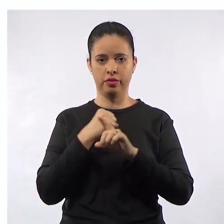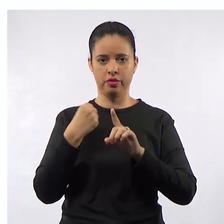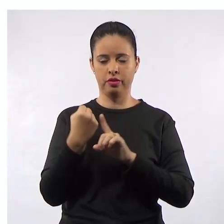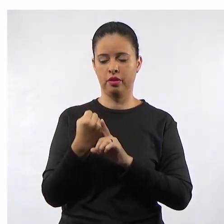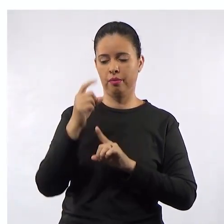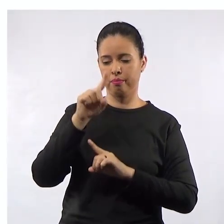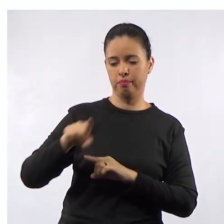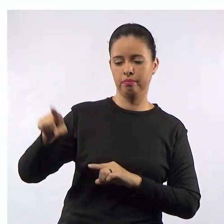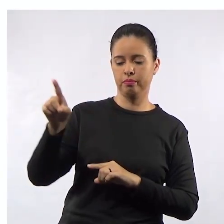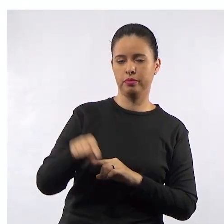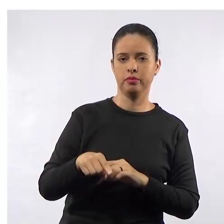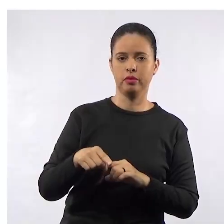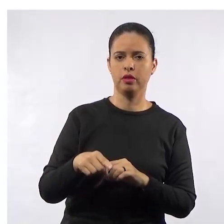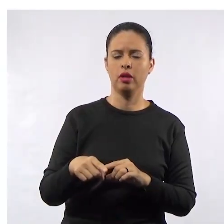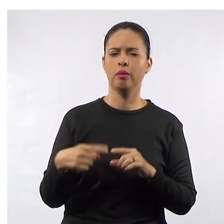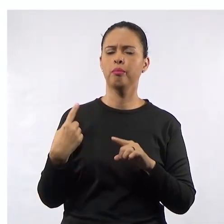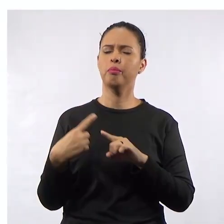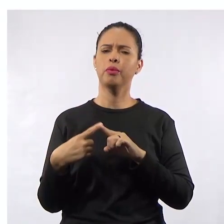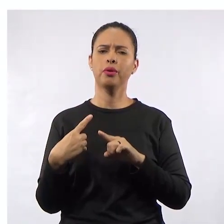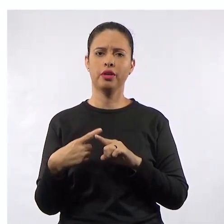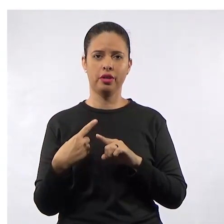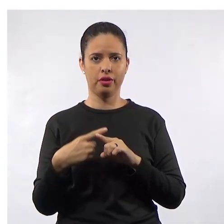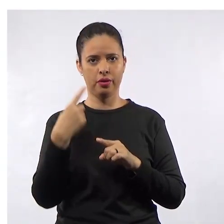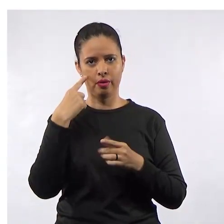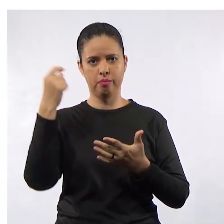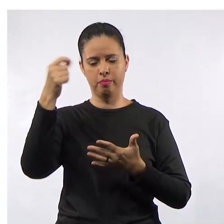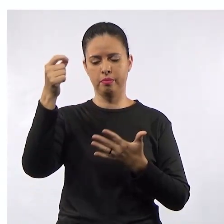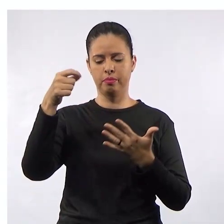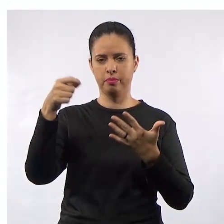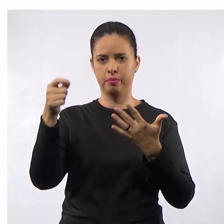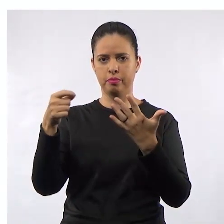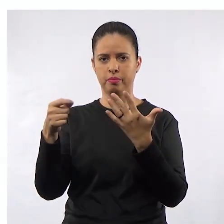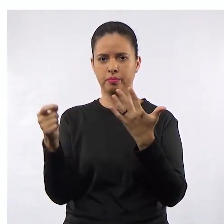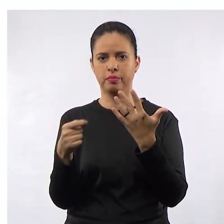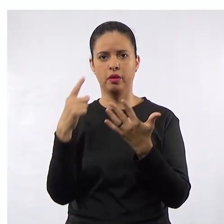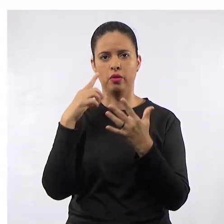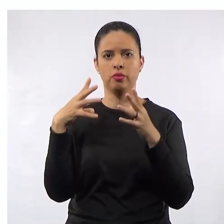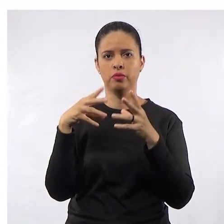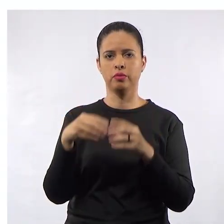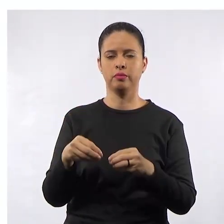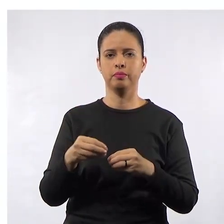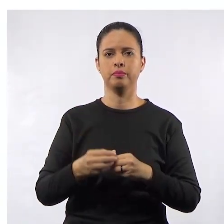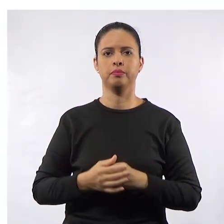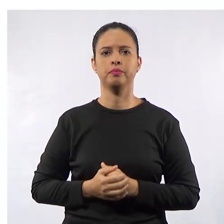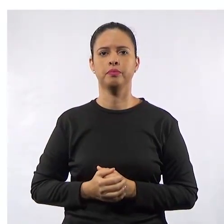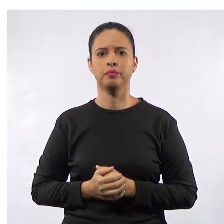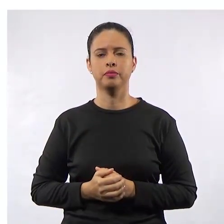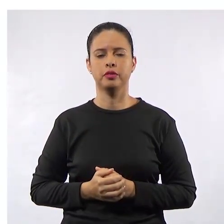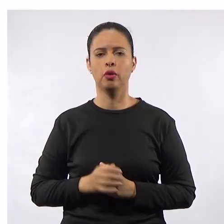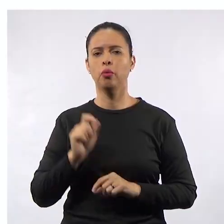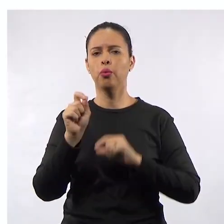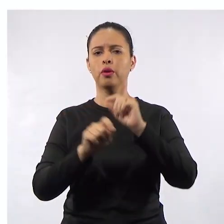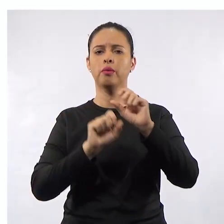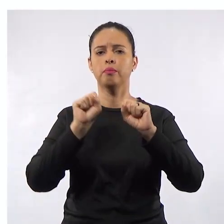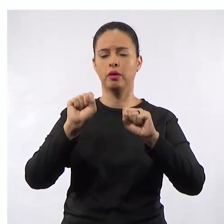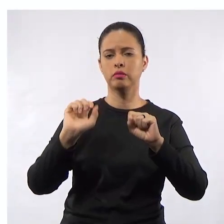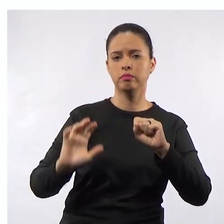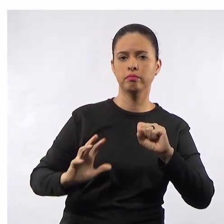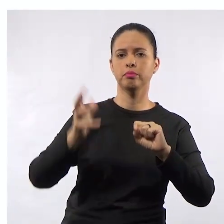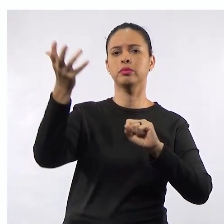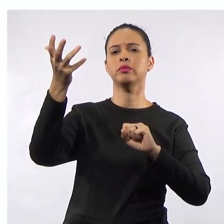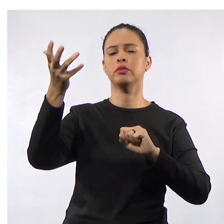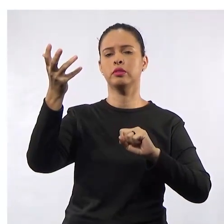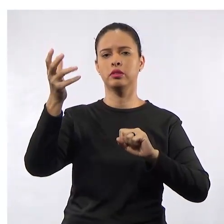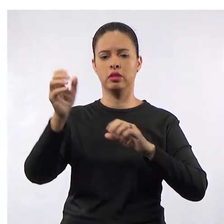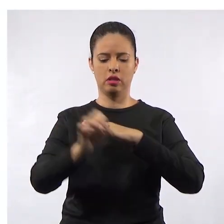da sociedade por ter pode ter origem em alguns fatores tá aqui eu falo sobre a dissolução Total Quais são esses fatores que podem